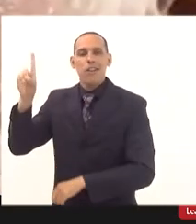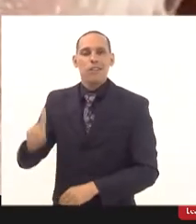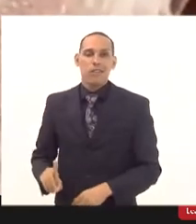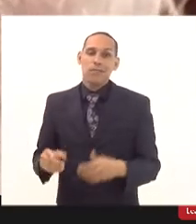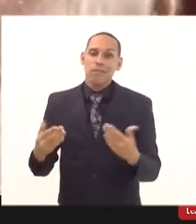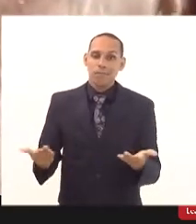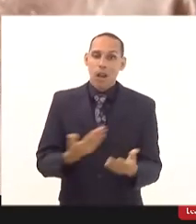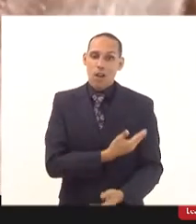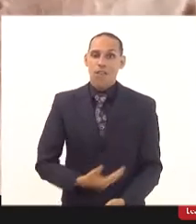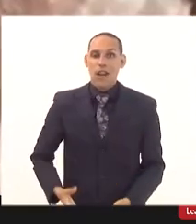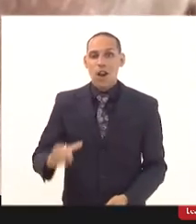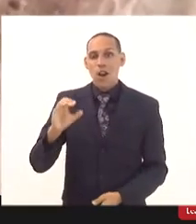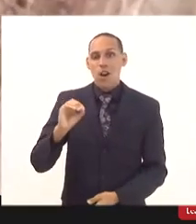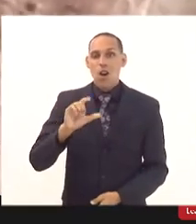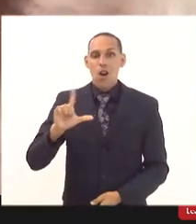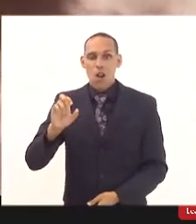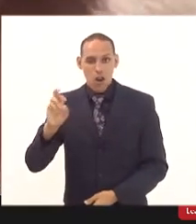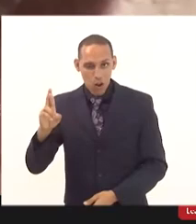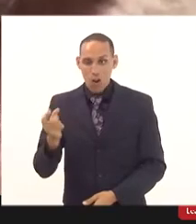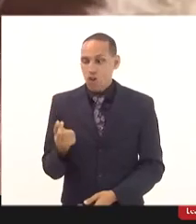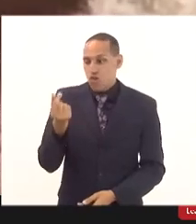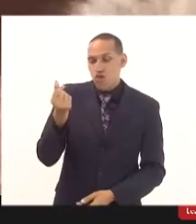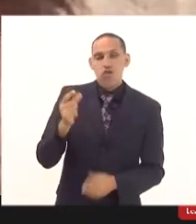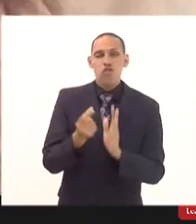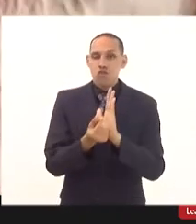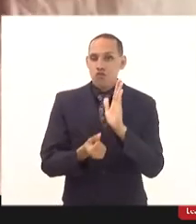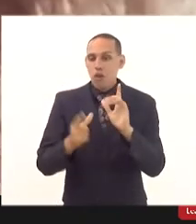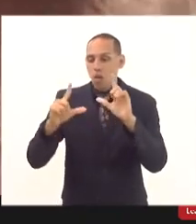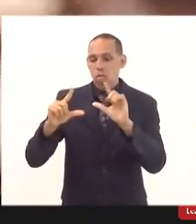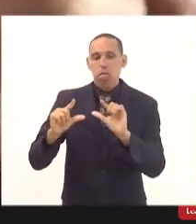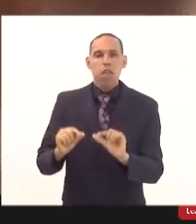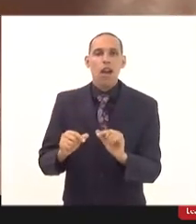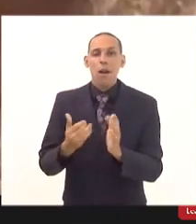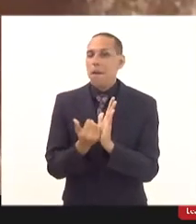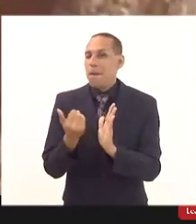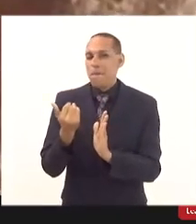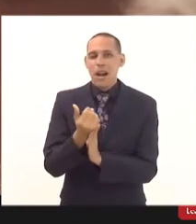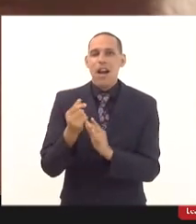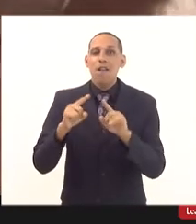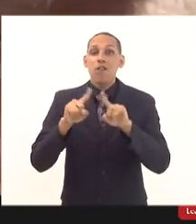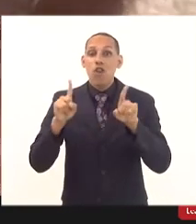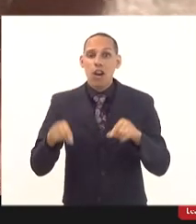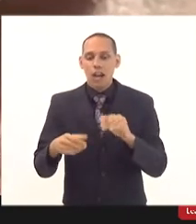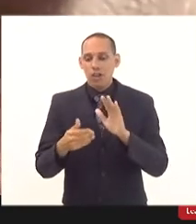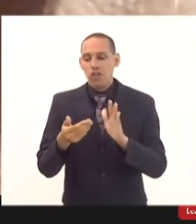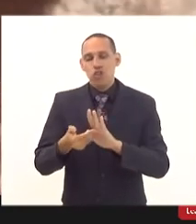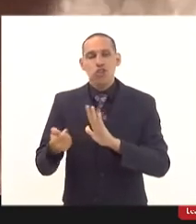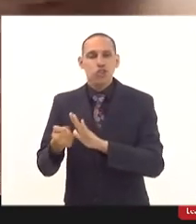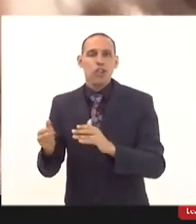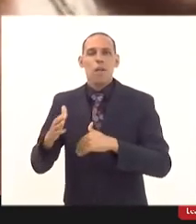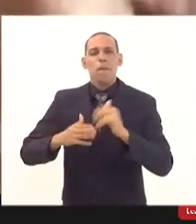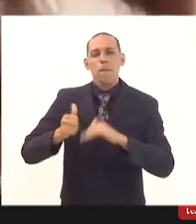o governo corre chegou ainda mais um lançamento da estação e diminuindo drasticamente o quadro de profissionais colocando boa parte dos funcionários